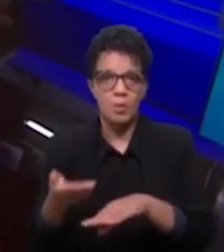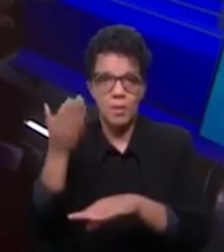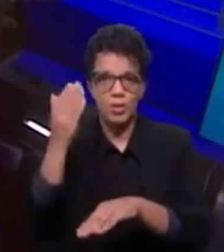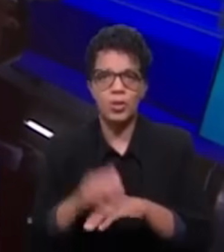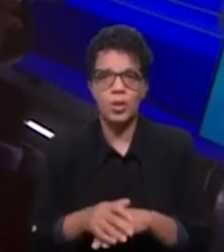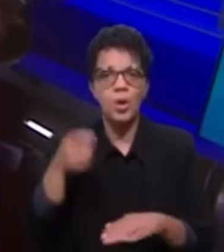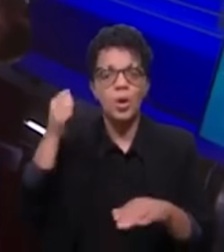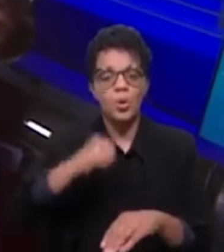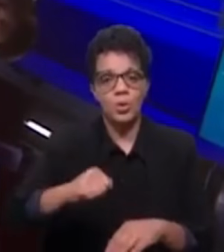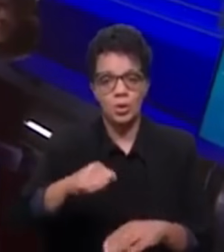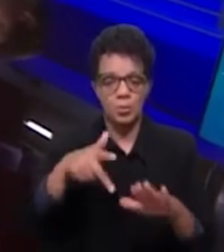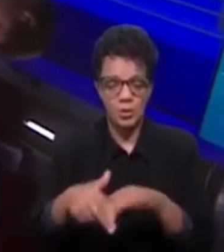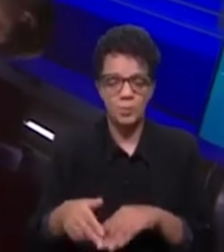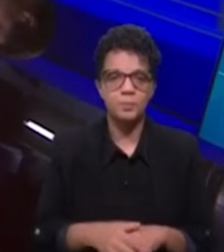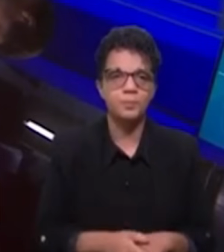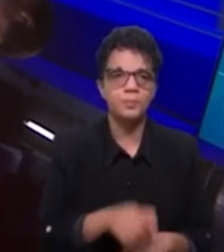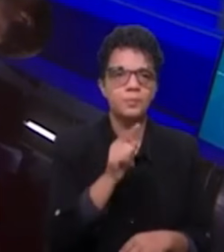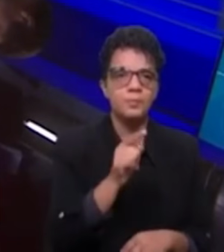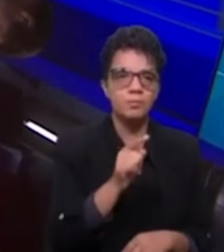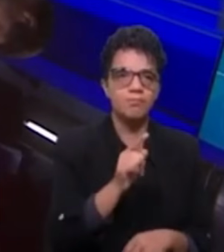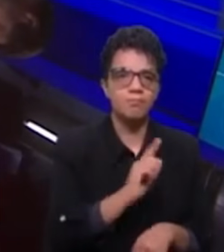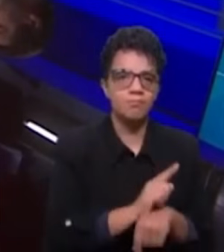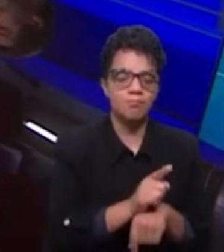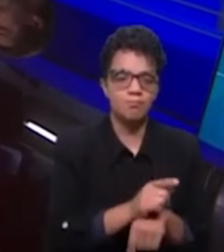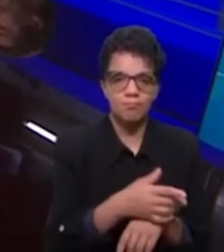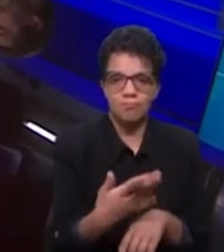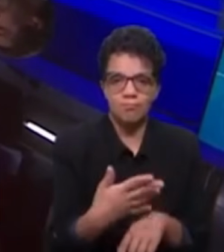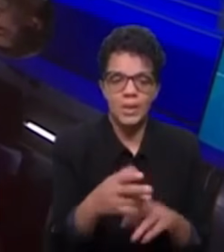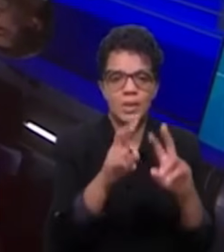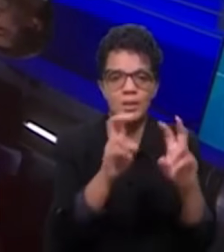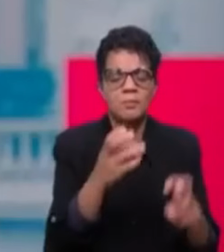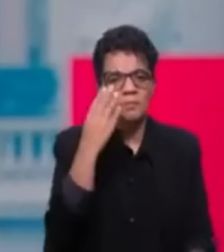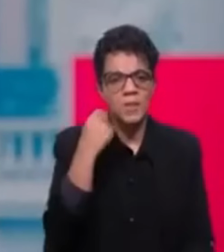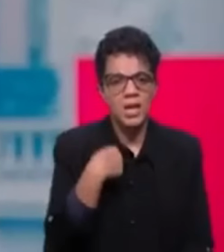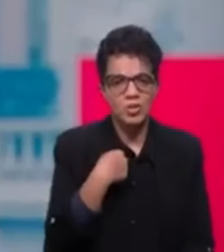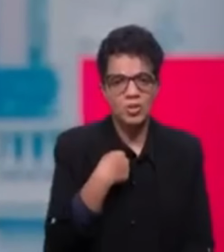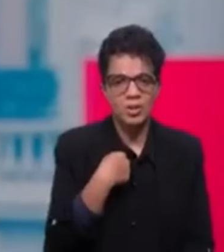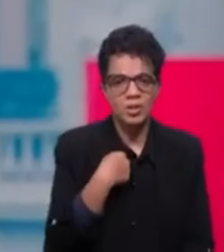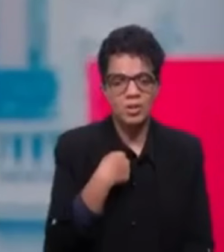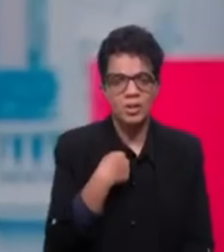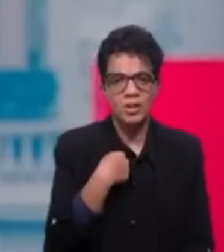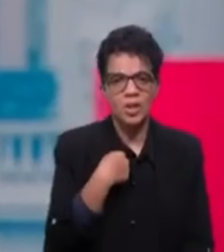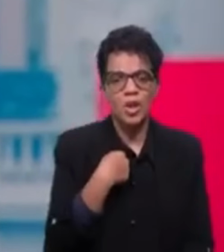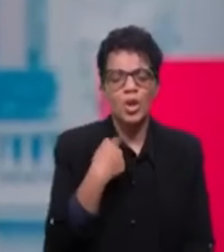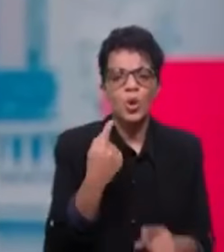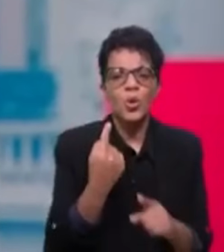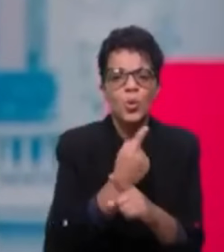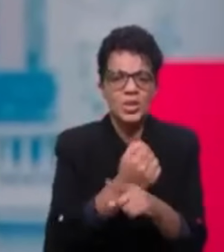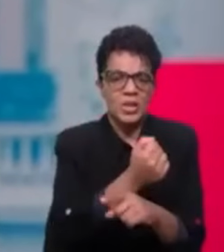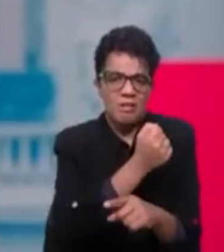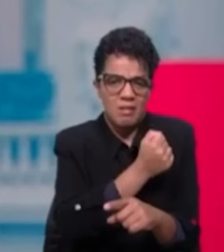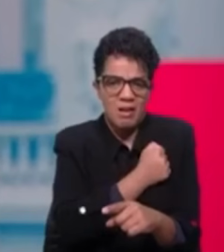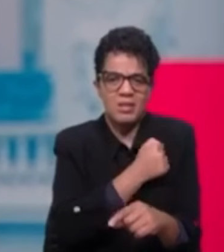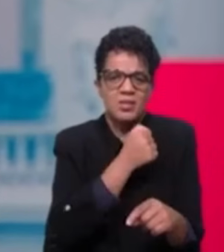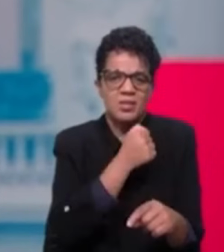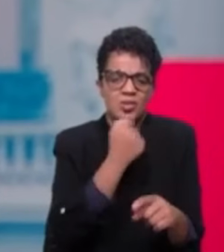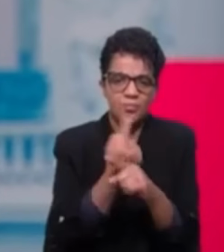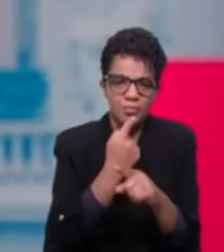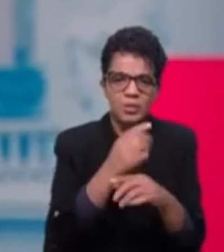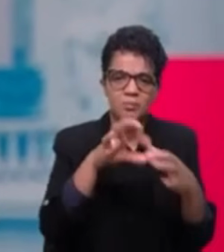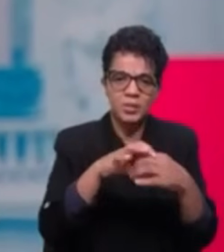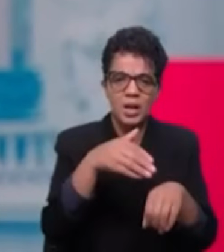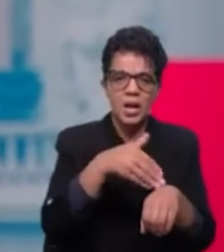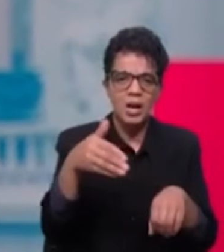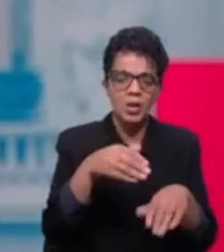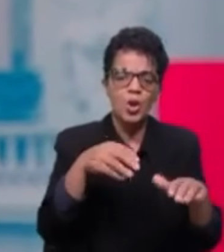sistema André Ventura rapidamente que se querem aa ir a tem achar achar que é o Confisco de bens que vai resolver o problema da corrupção é viver noutro